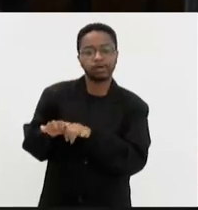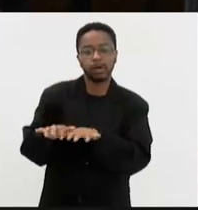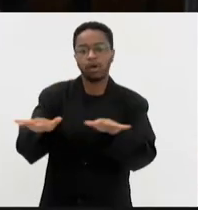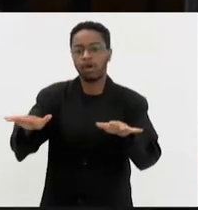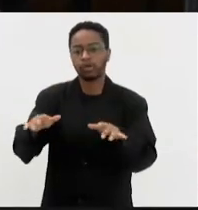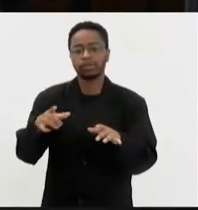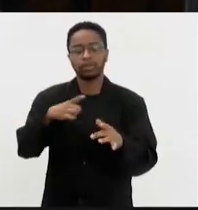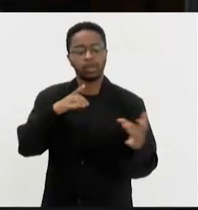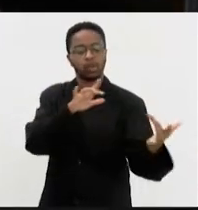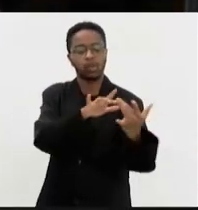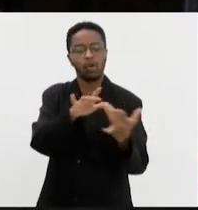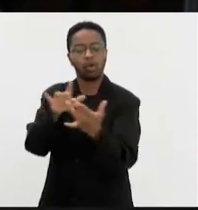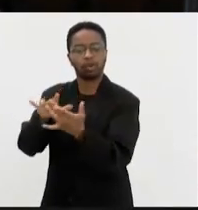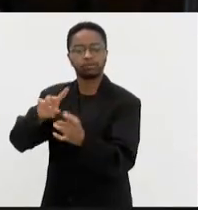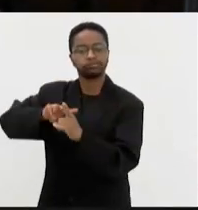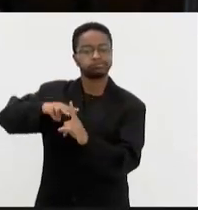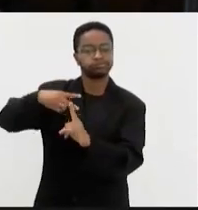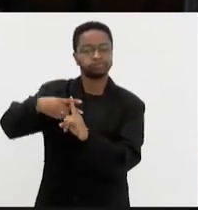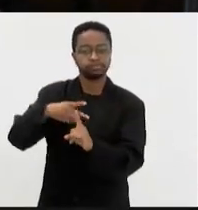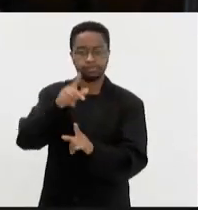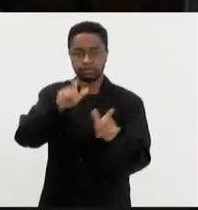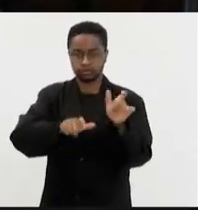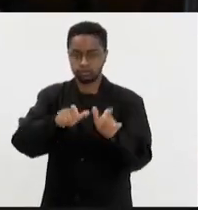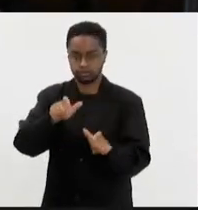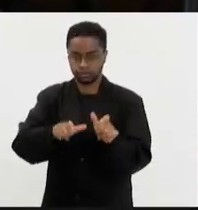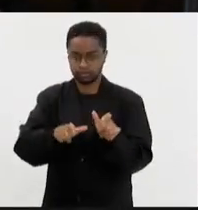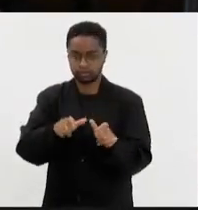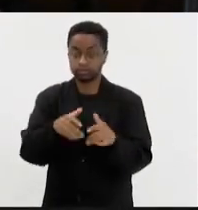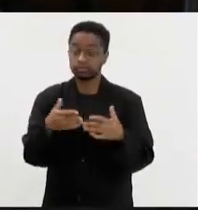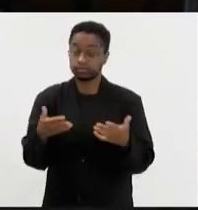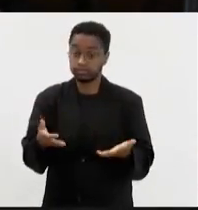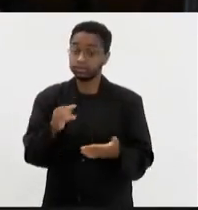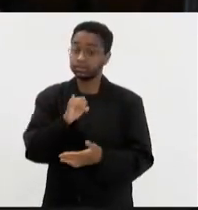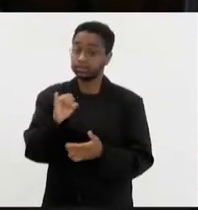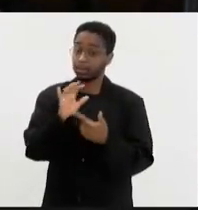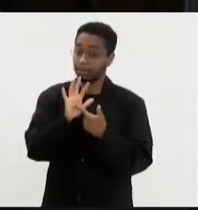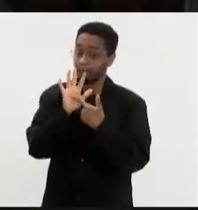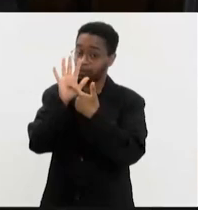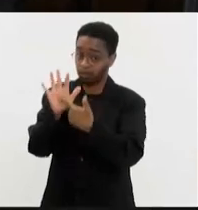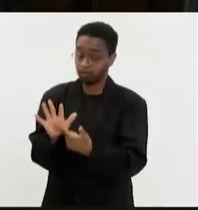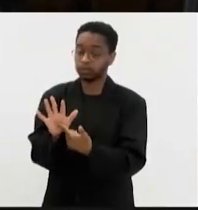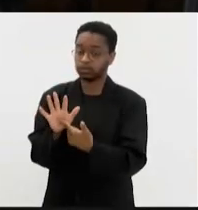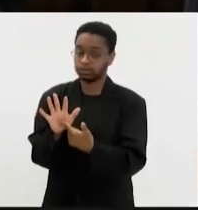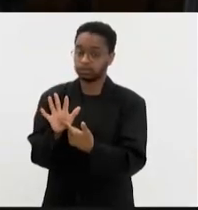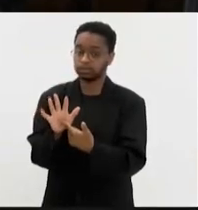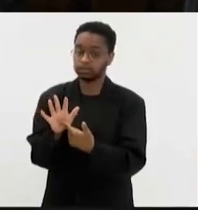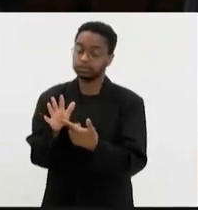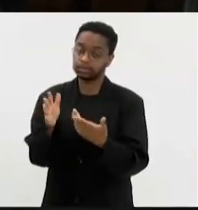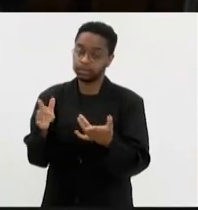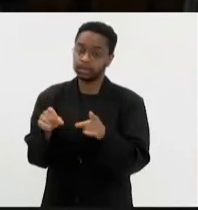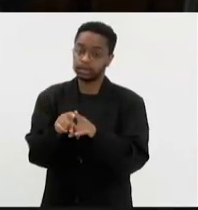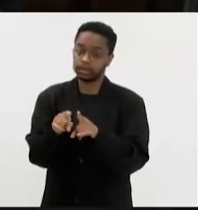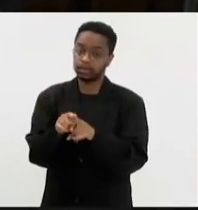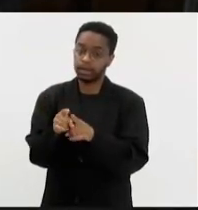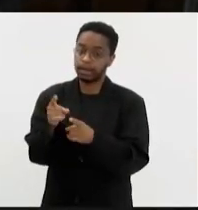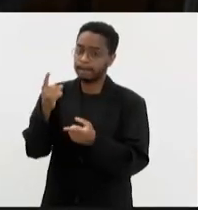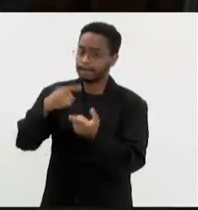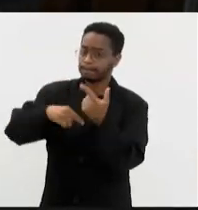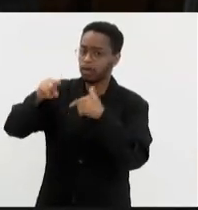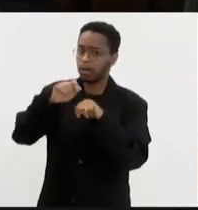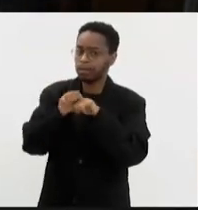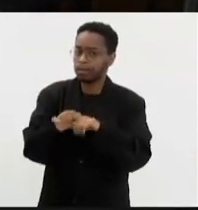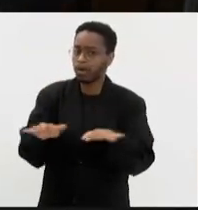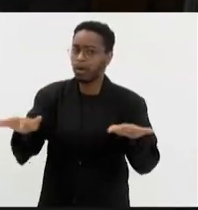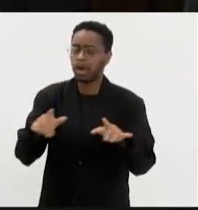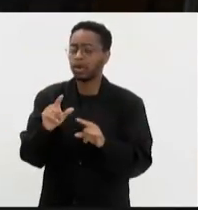pessoas que ela é capaz de atingir uma vez demonstrada e essa essa alavancagem ela é